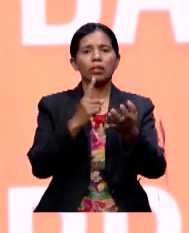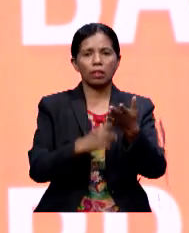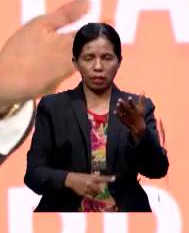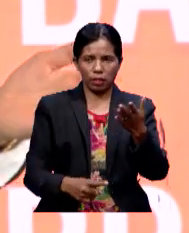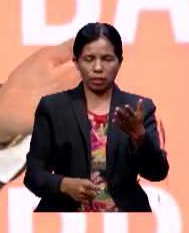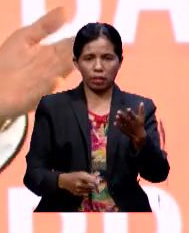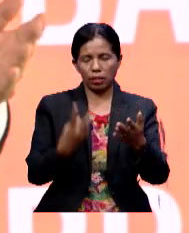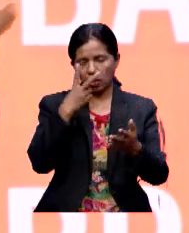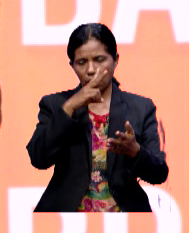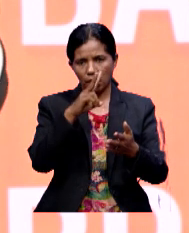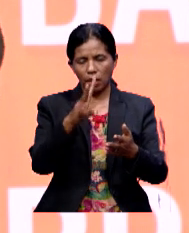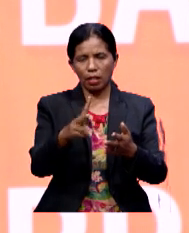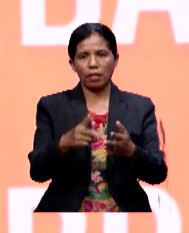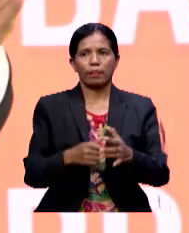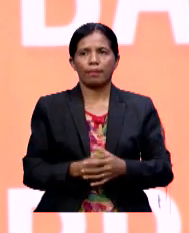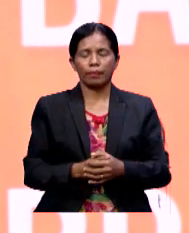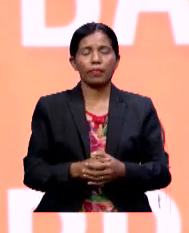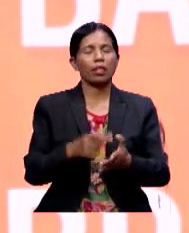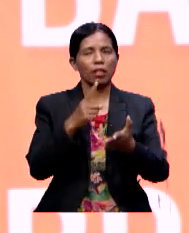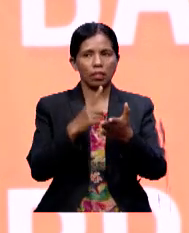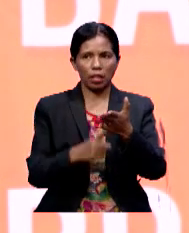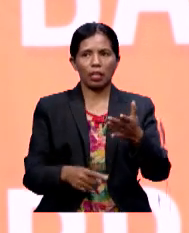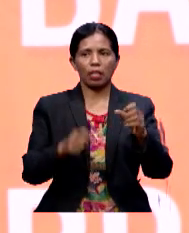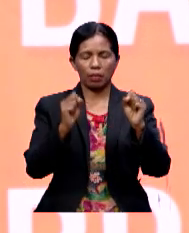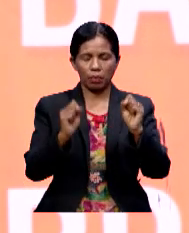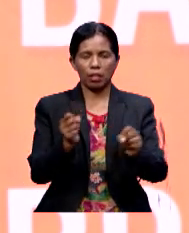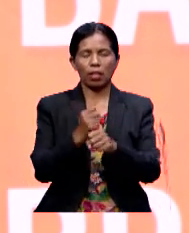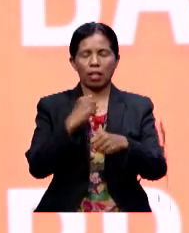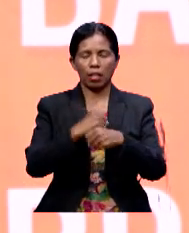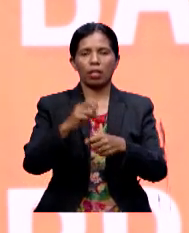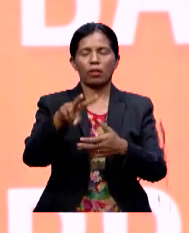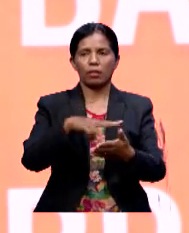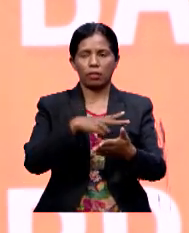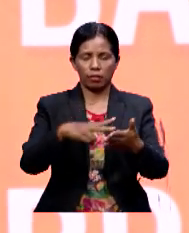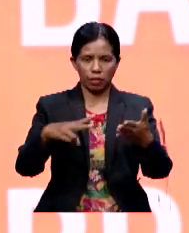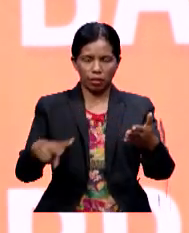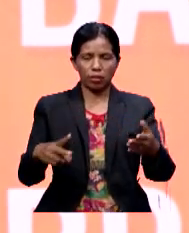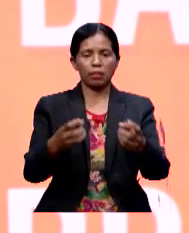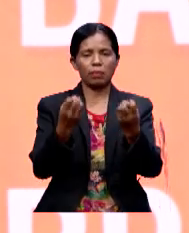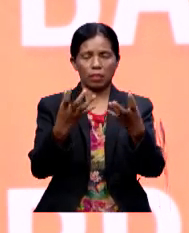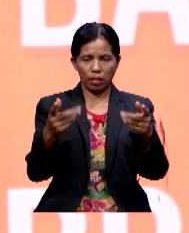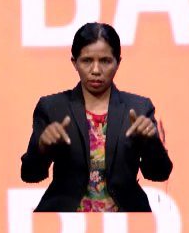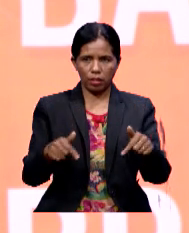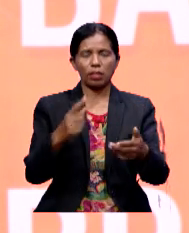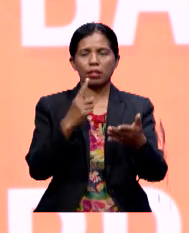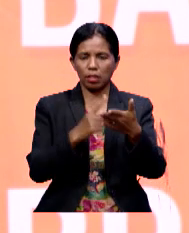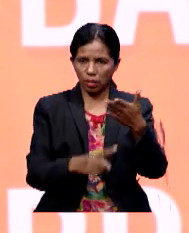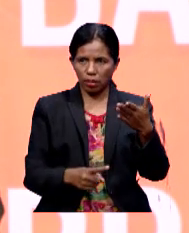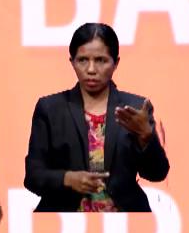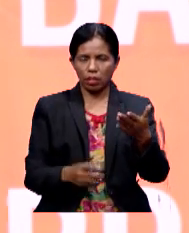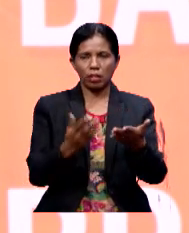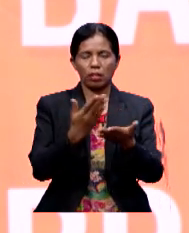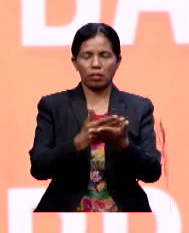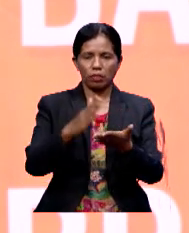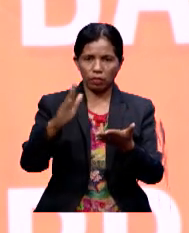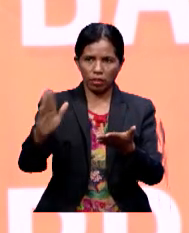que está queda. Saída Macbele provoca violência e bairro de saída Macbele farre,